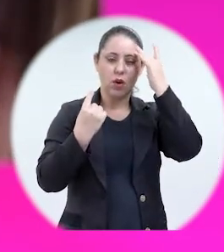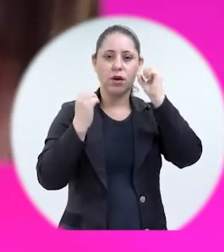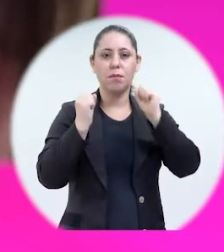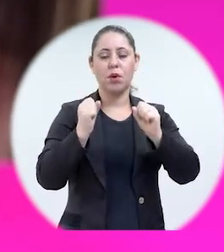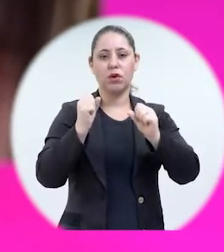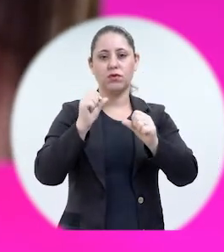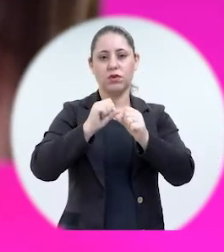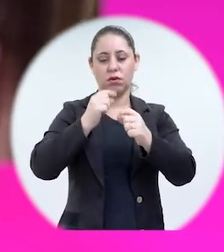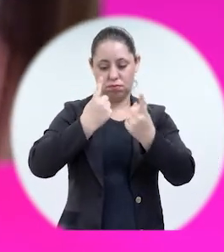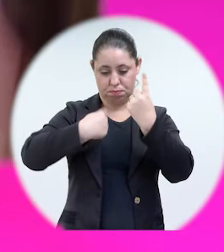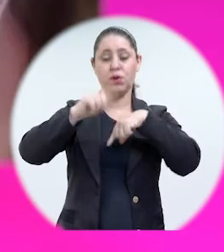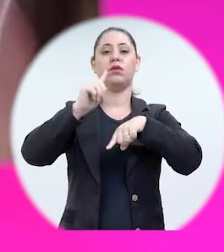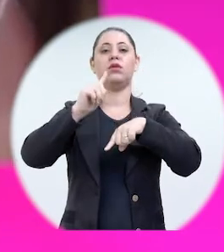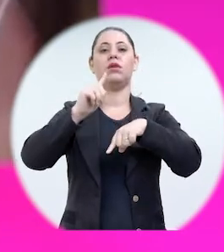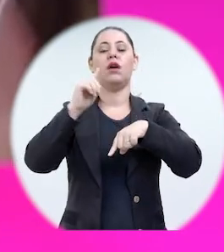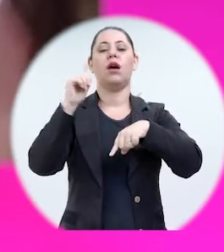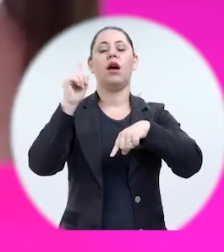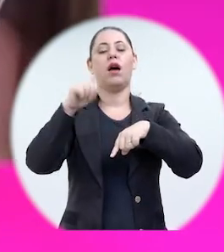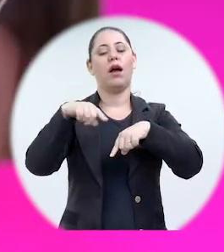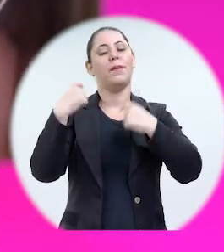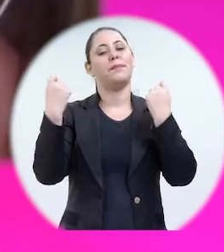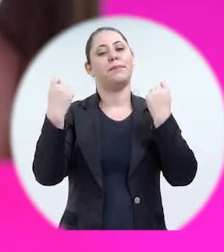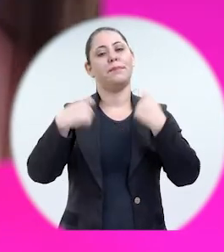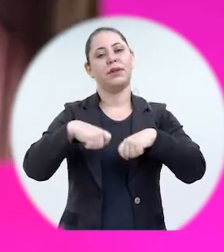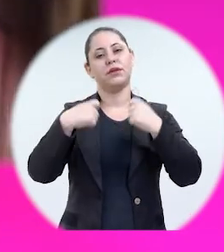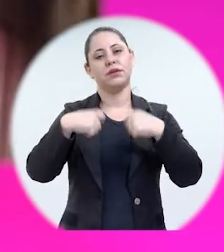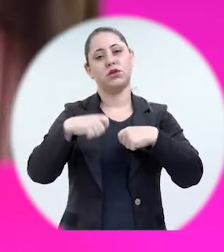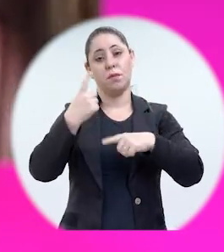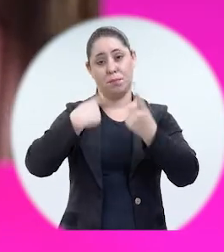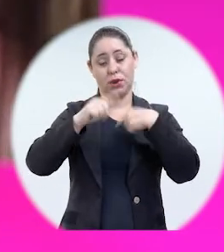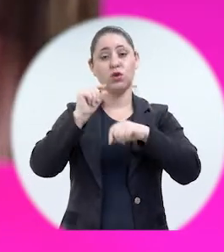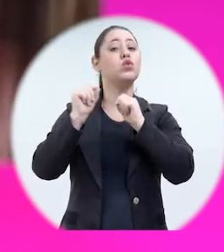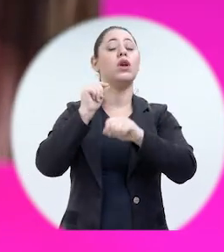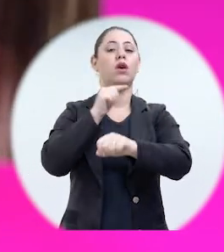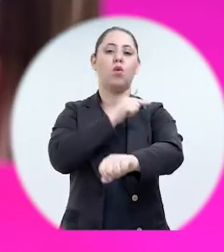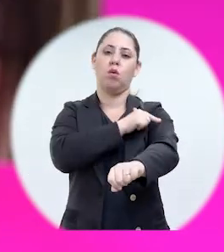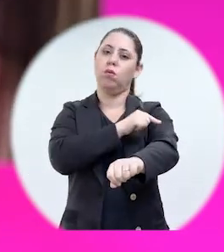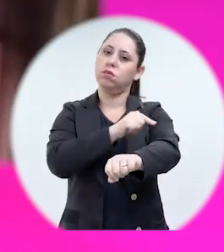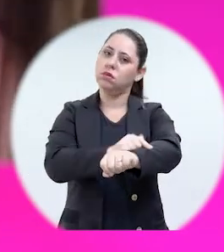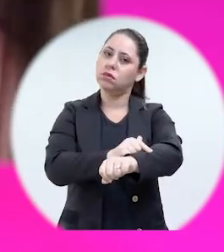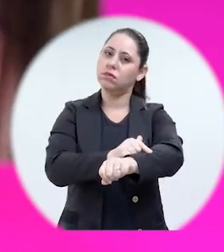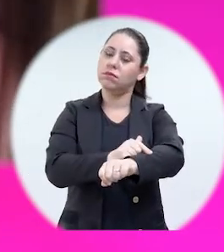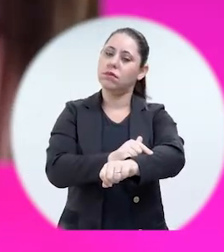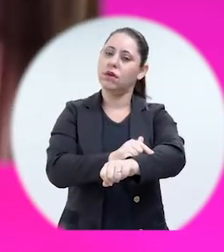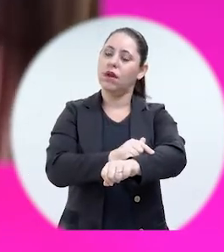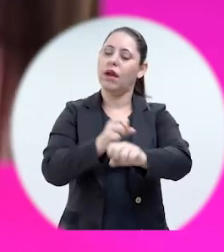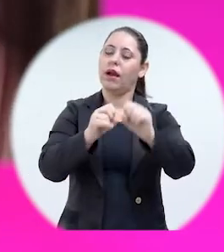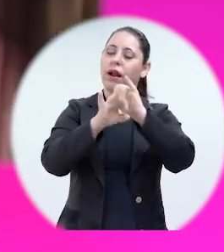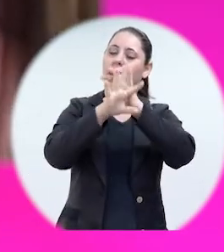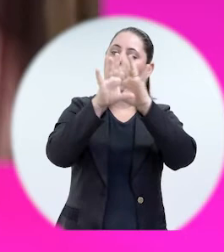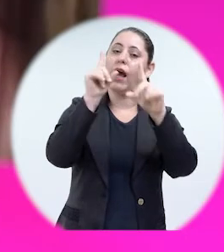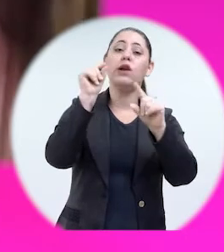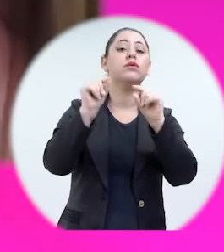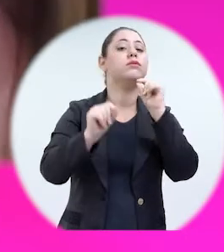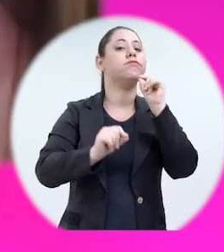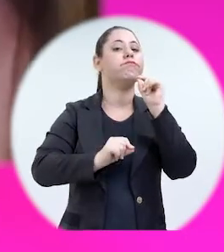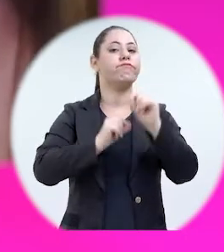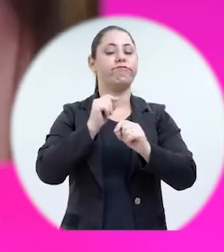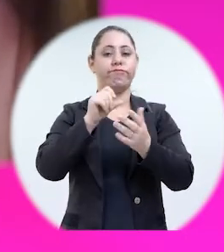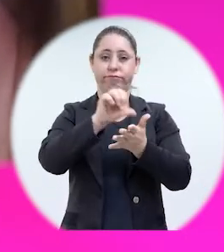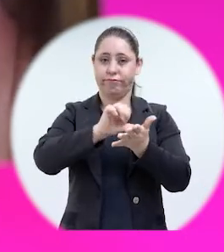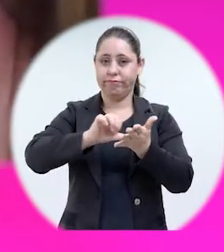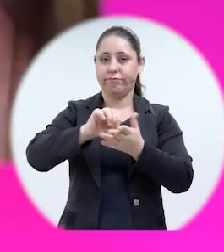capaz de fazer a mudança. Eu falo assim, essa mudança, né, de atitudes. Claro que a